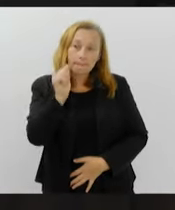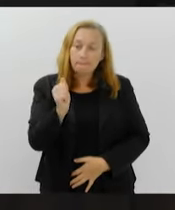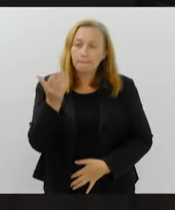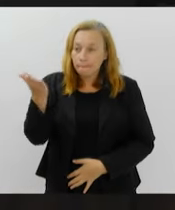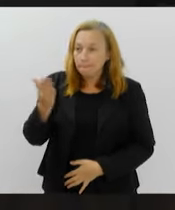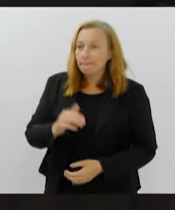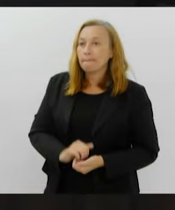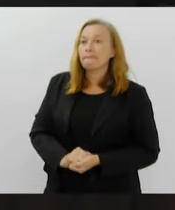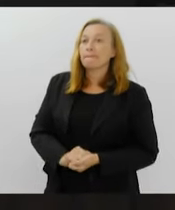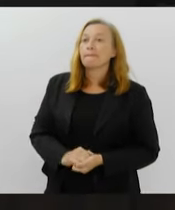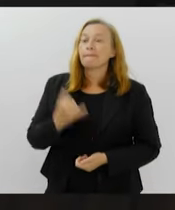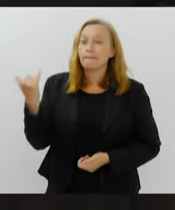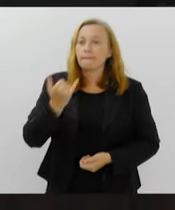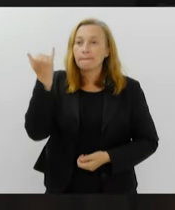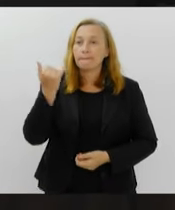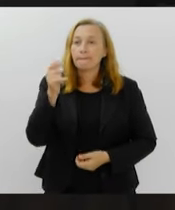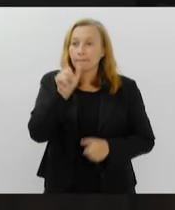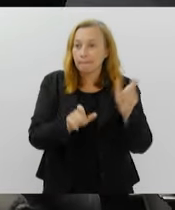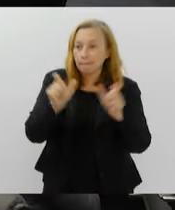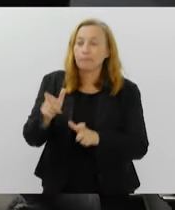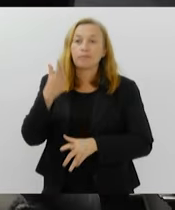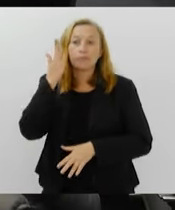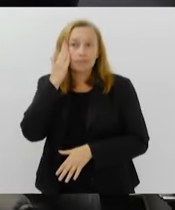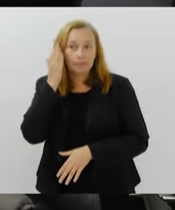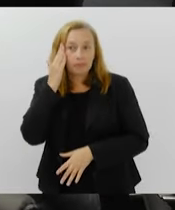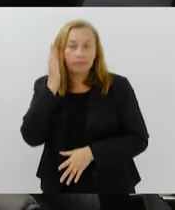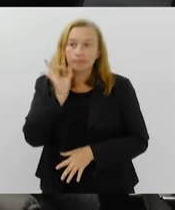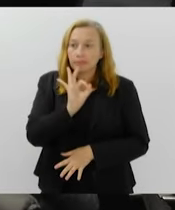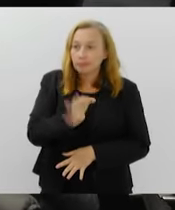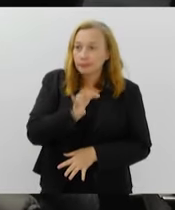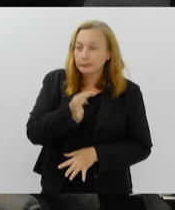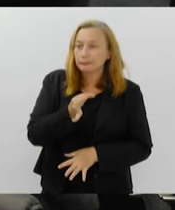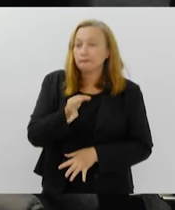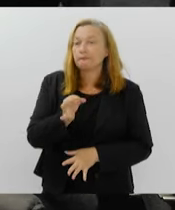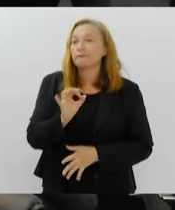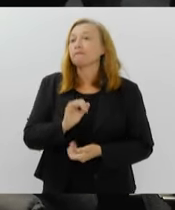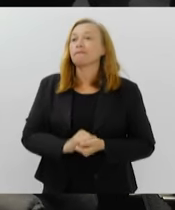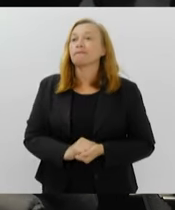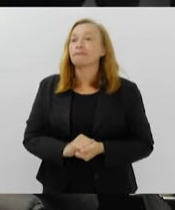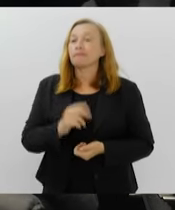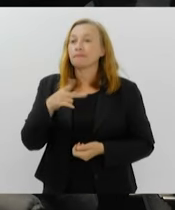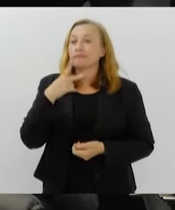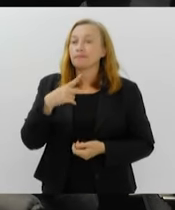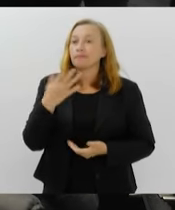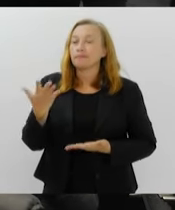favor é importante que as pessoas saibam exatamente o que se trata